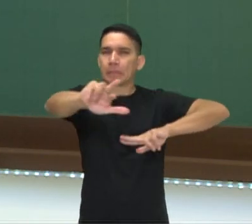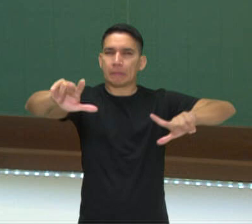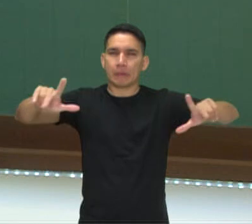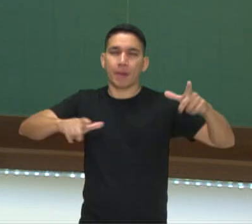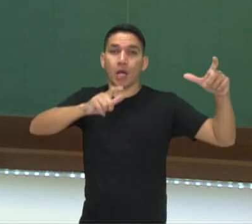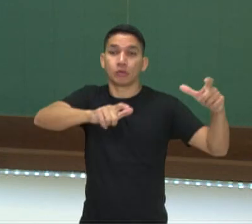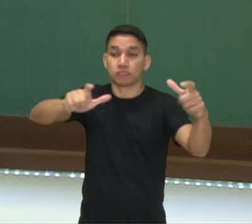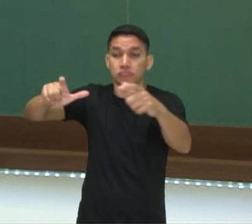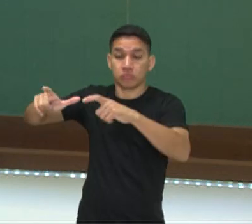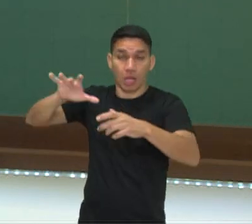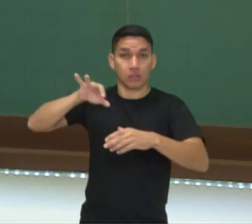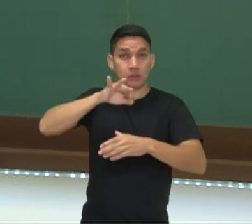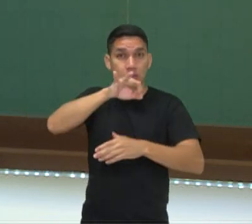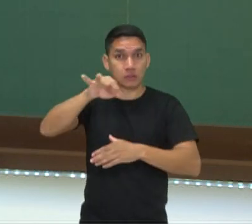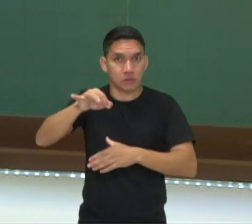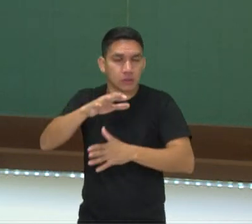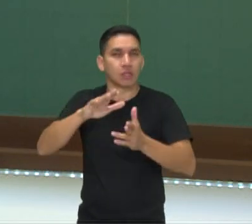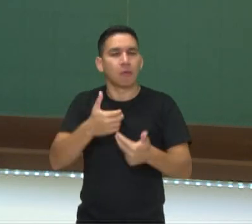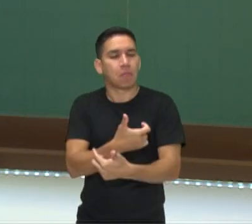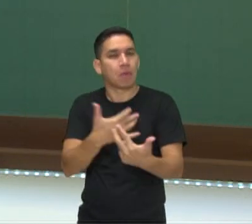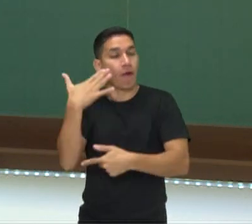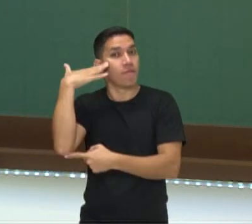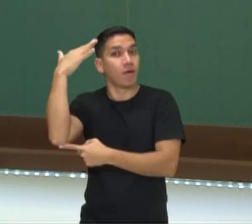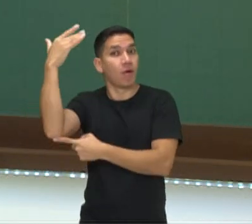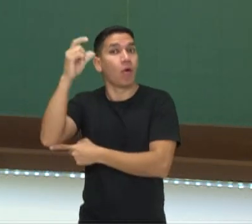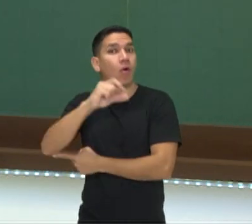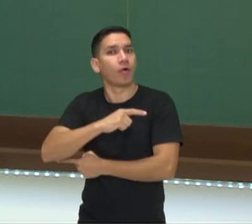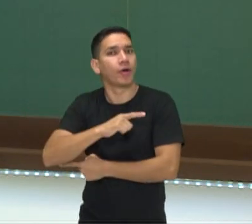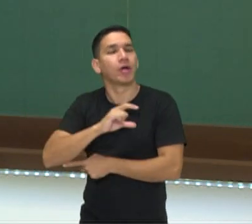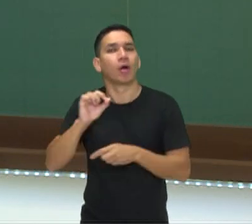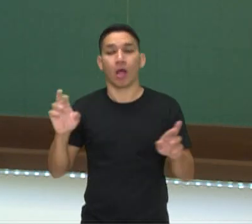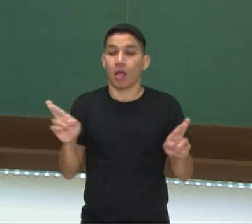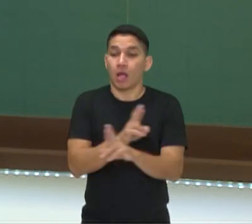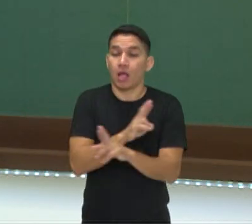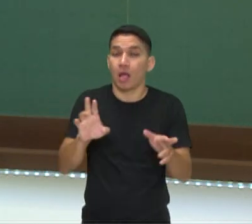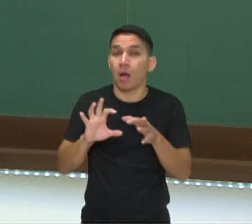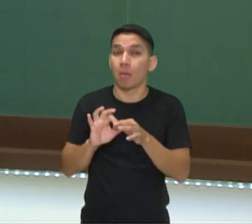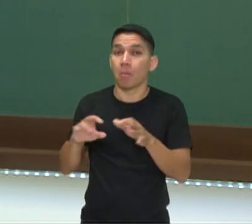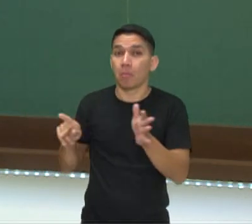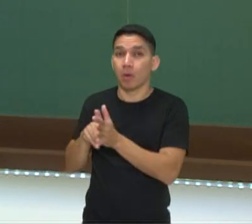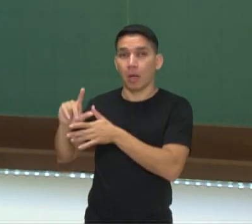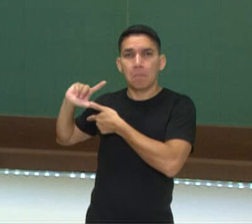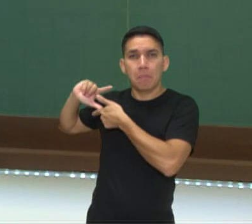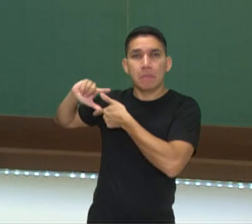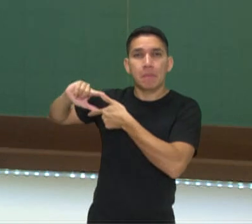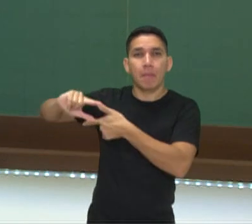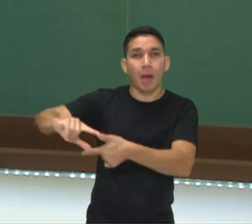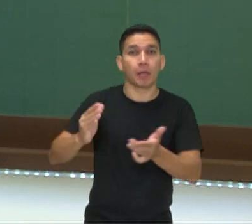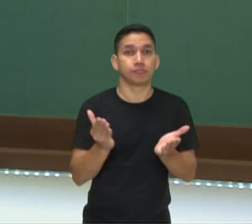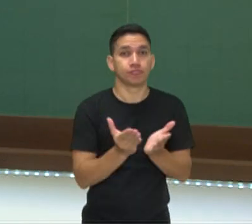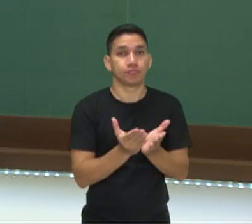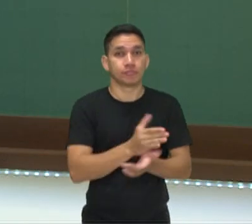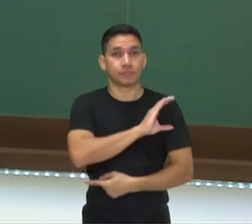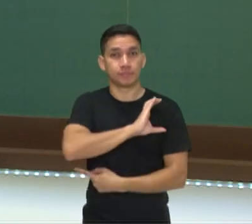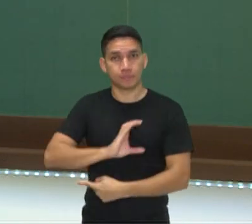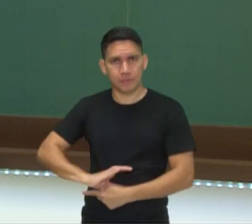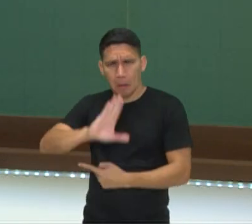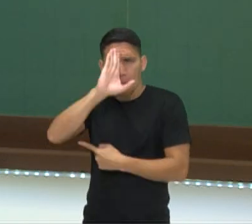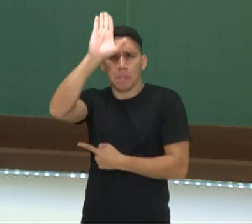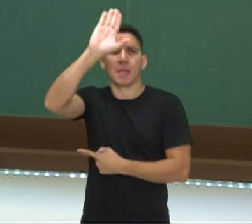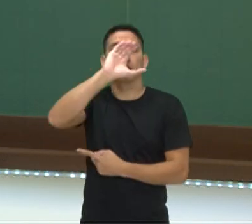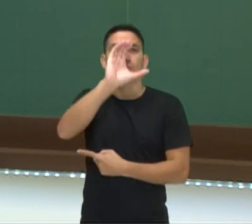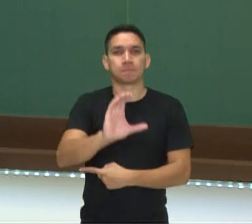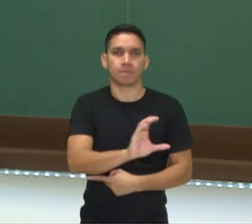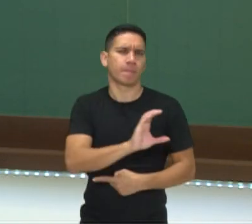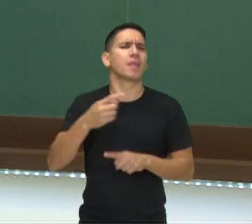sagrados. Entre os mais conhecidos estão aqueles ligados à tradição cristã, principalmente a tradição católica, por